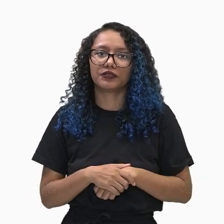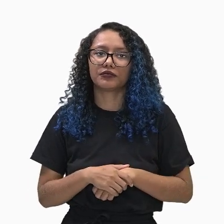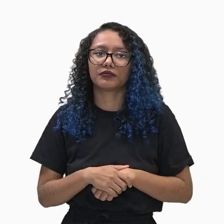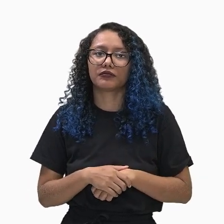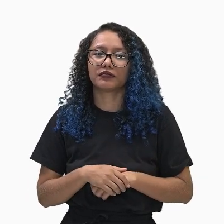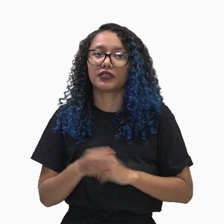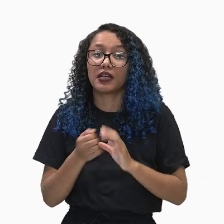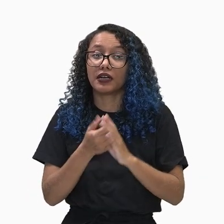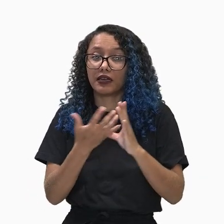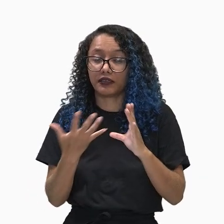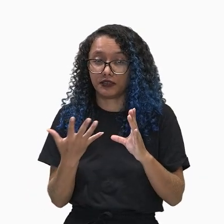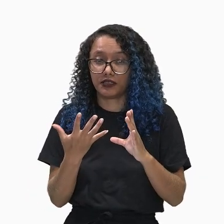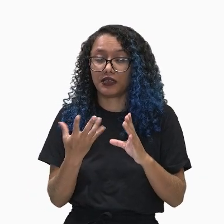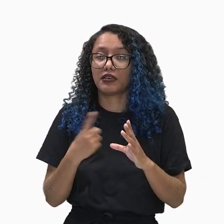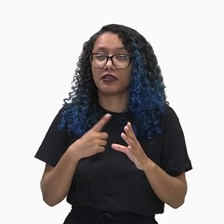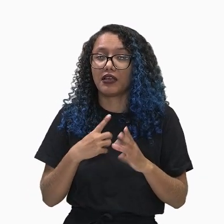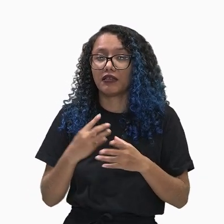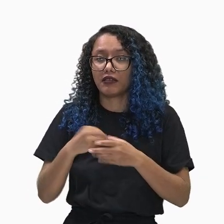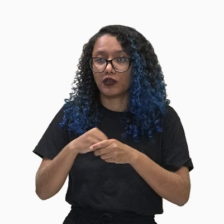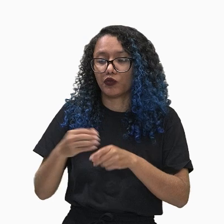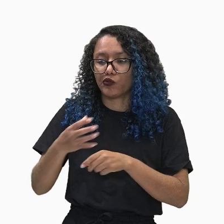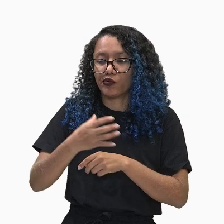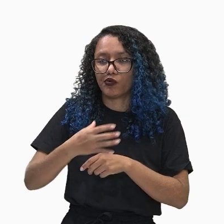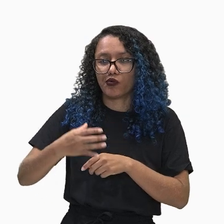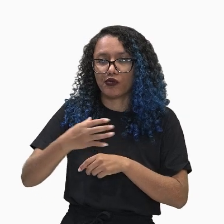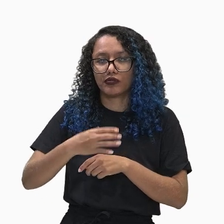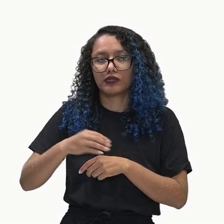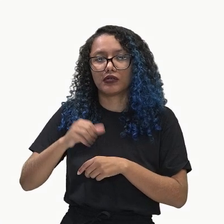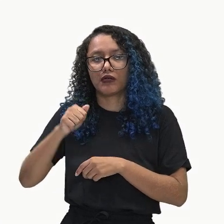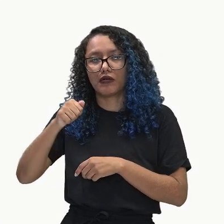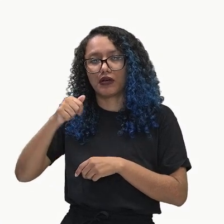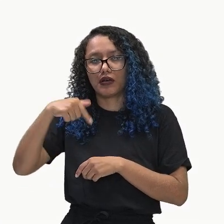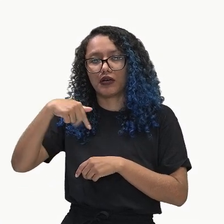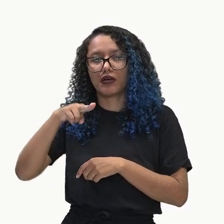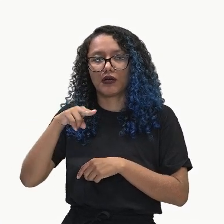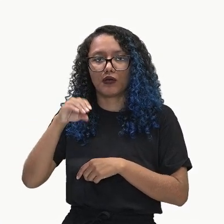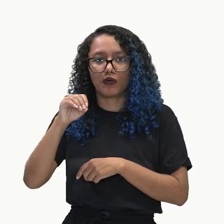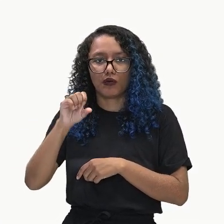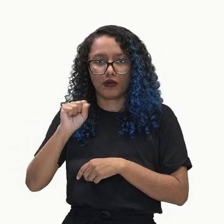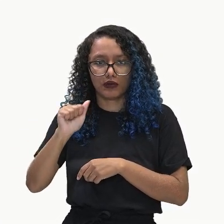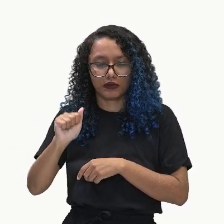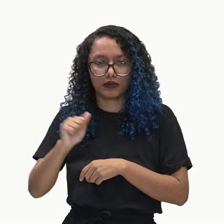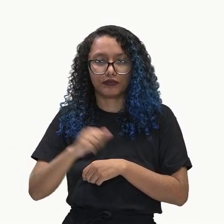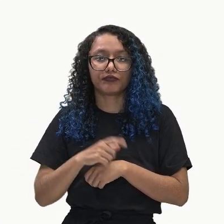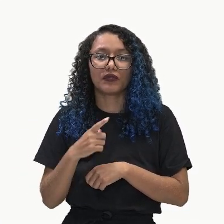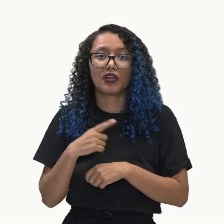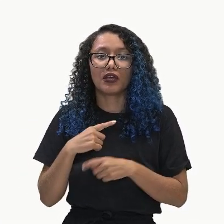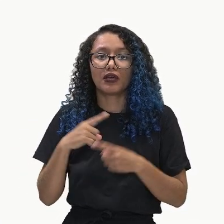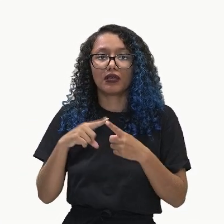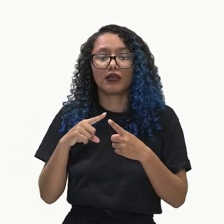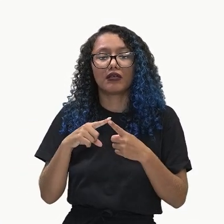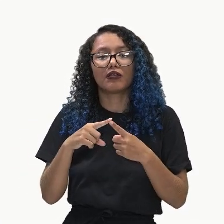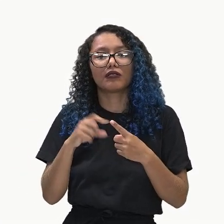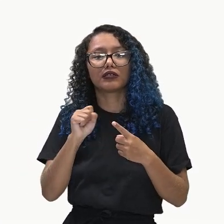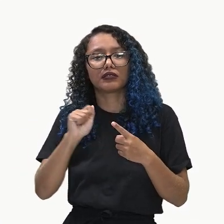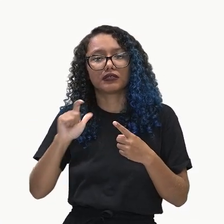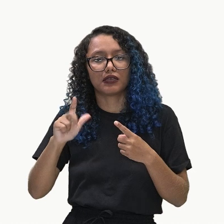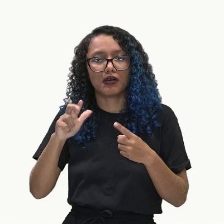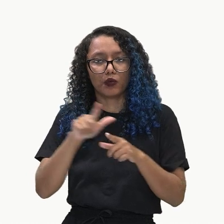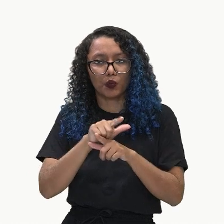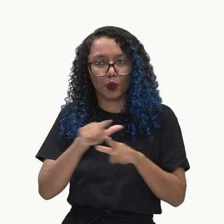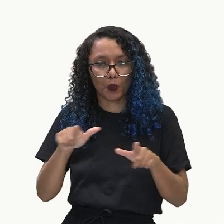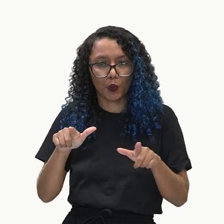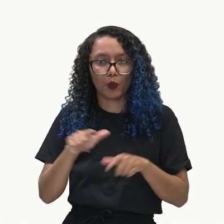apresentado em solução aquosa. Nós vamos ter um sal neutro, formado a partir de